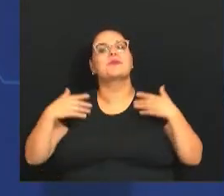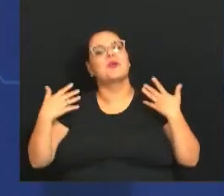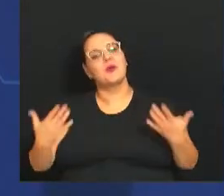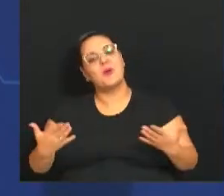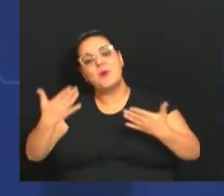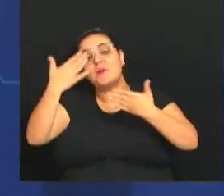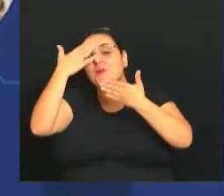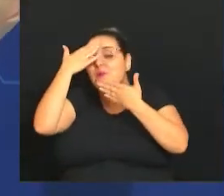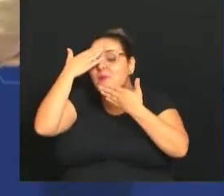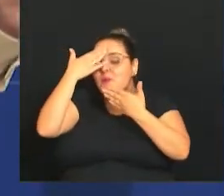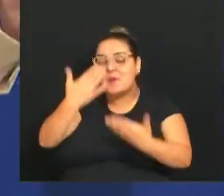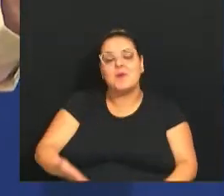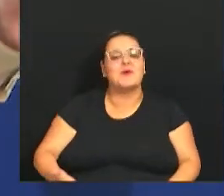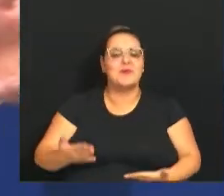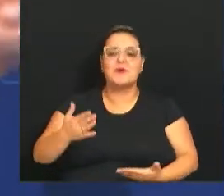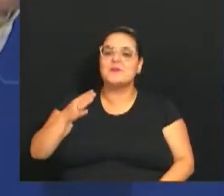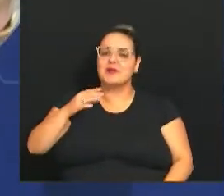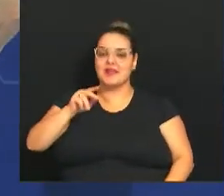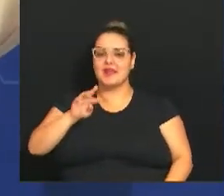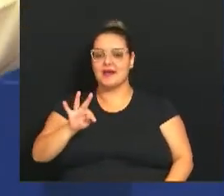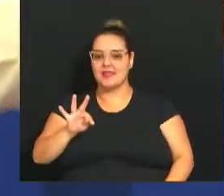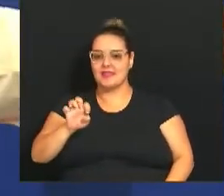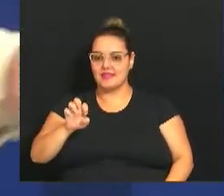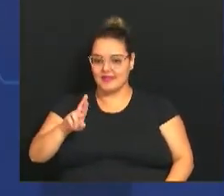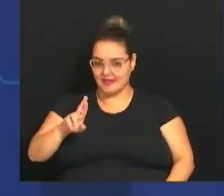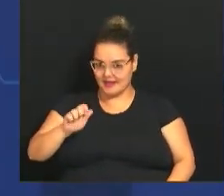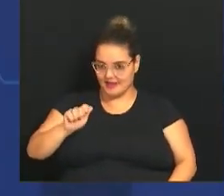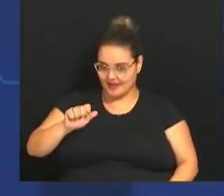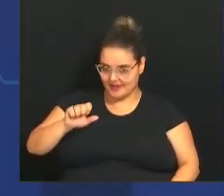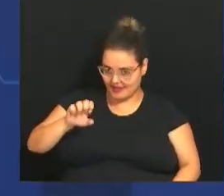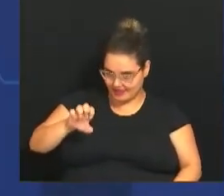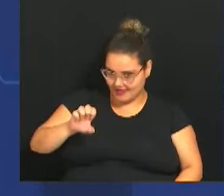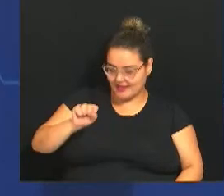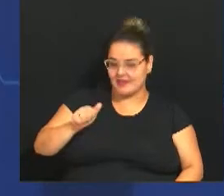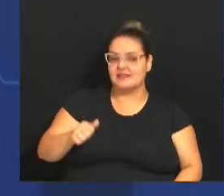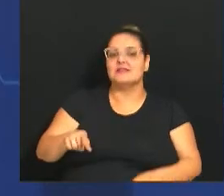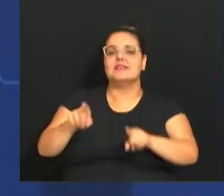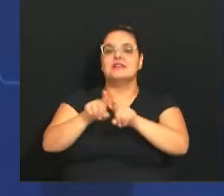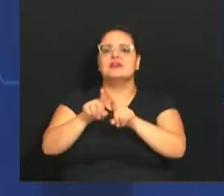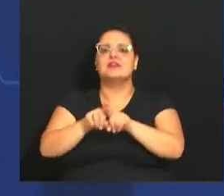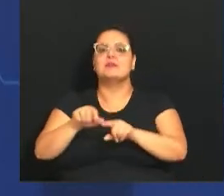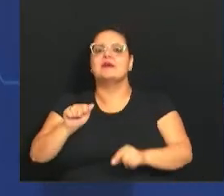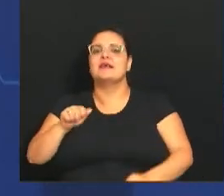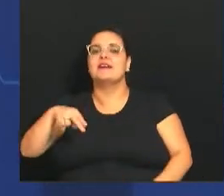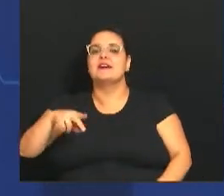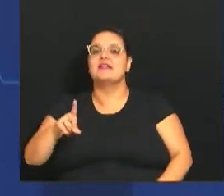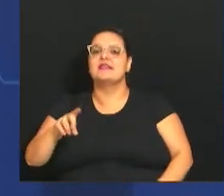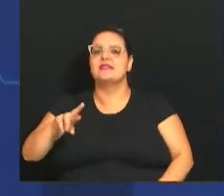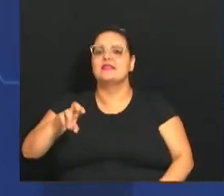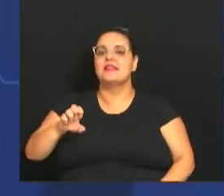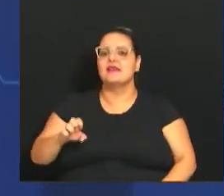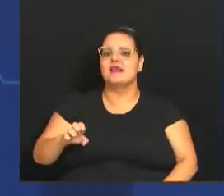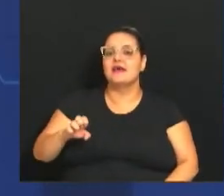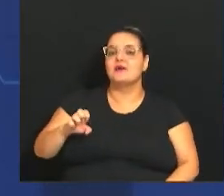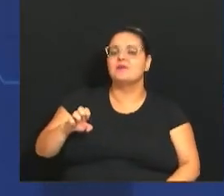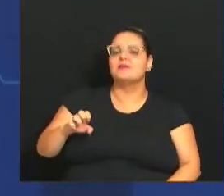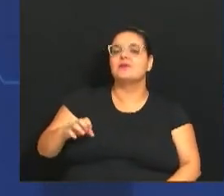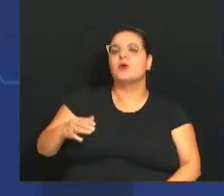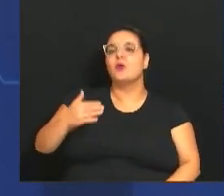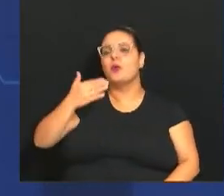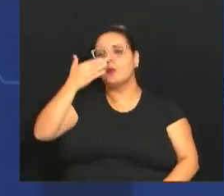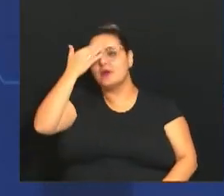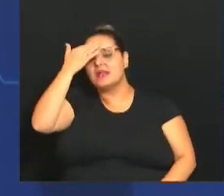Muito bacana, agradeço você, André Aranha, a Tereza Mas, que é a gestora aí do espaço, Instituto